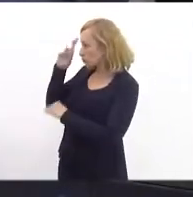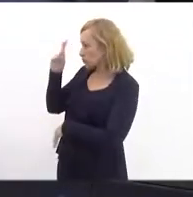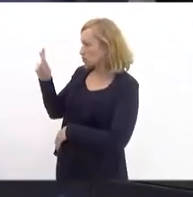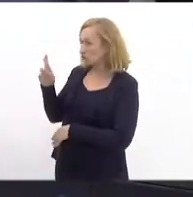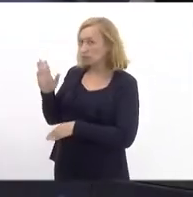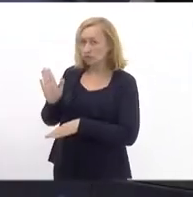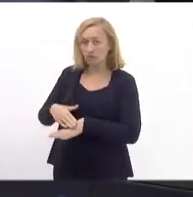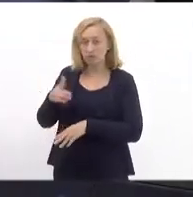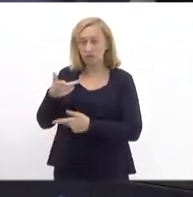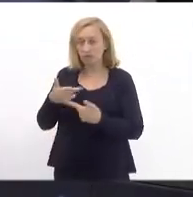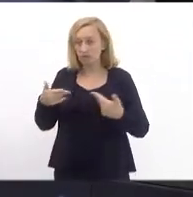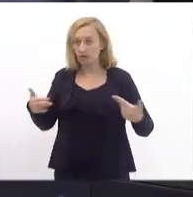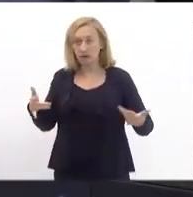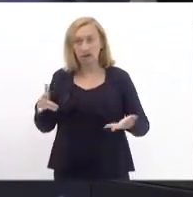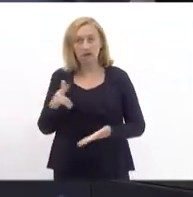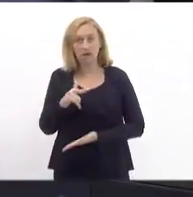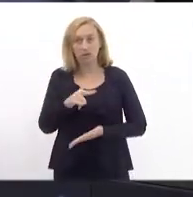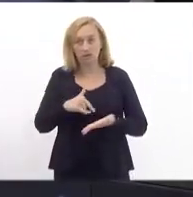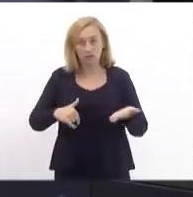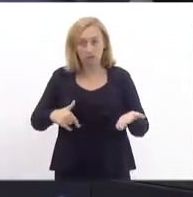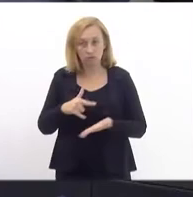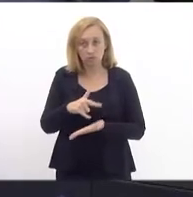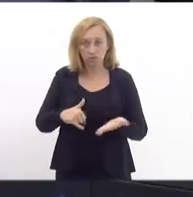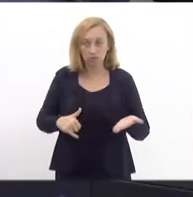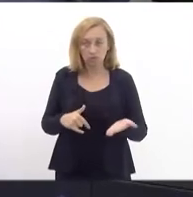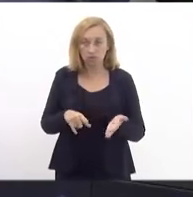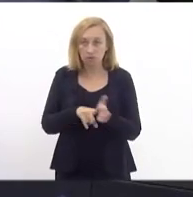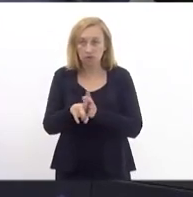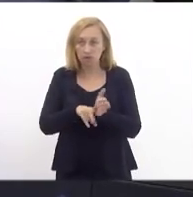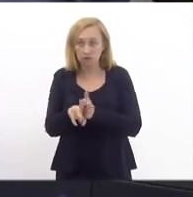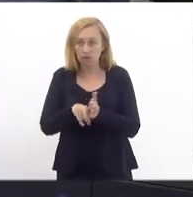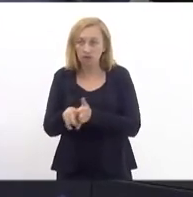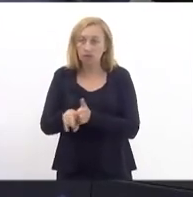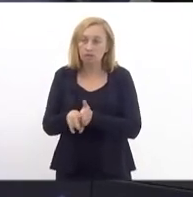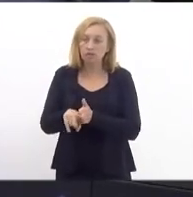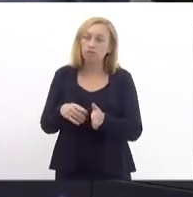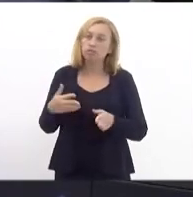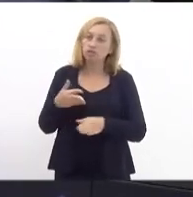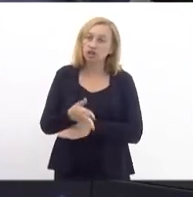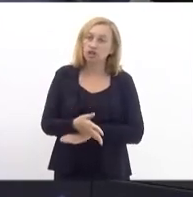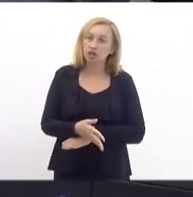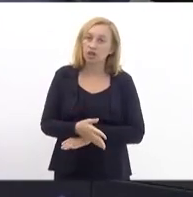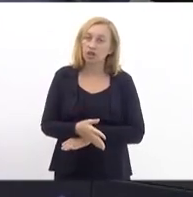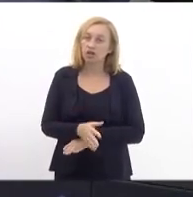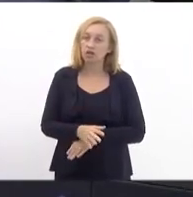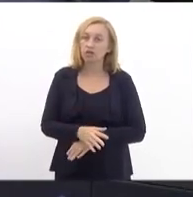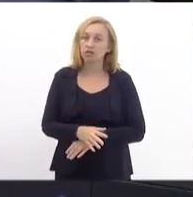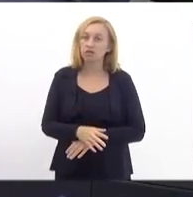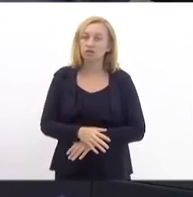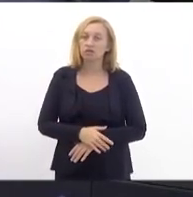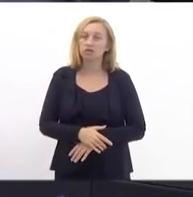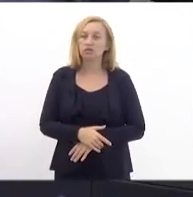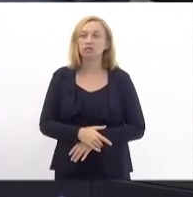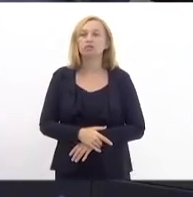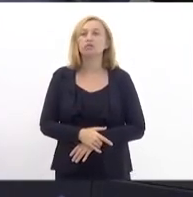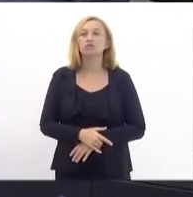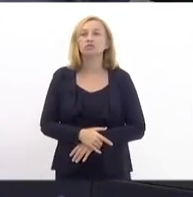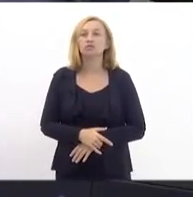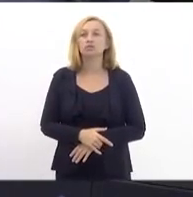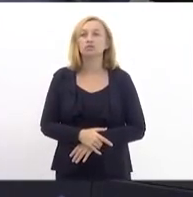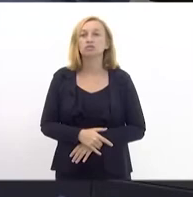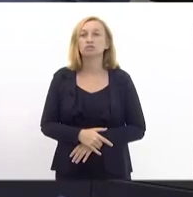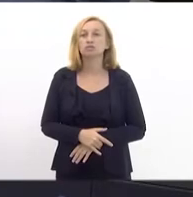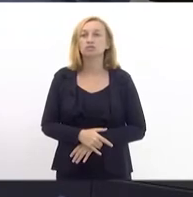muitos documentos que têm que ser analisados para chegar. Né? Muitas vezes até pode ser até